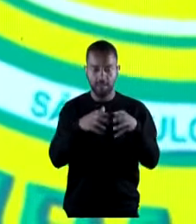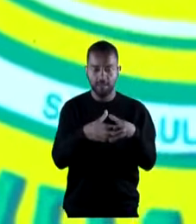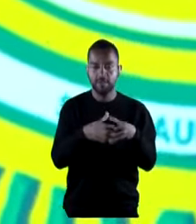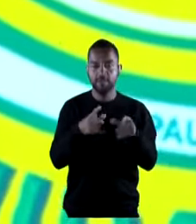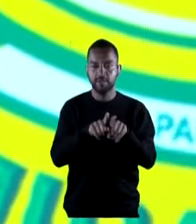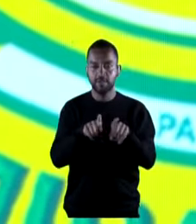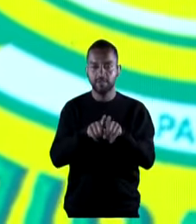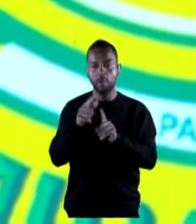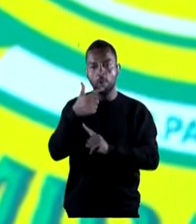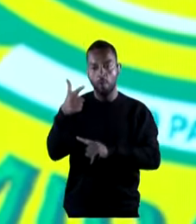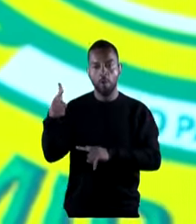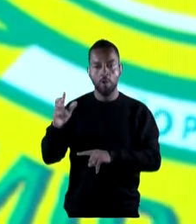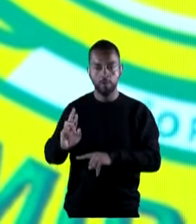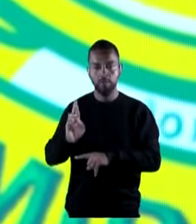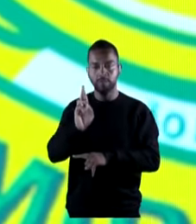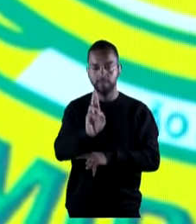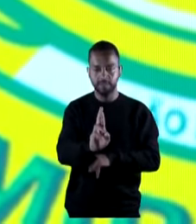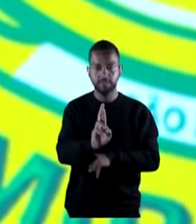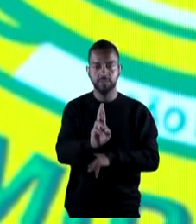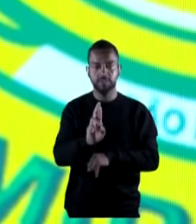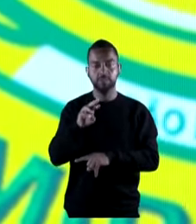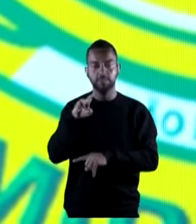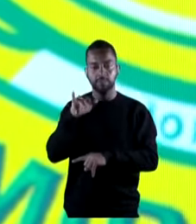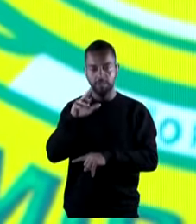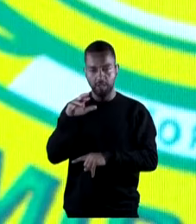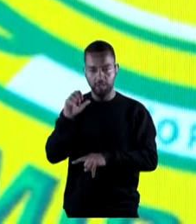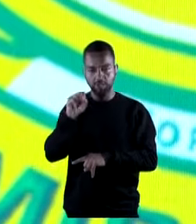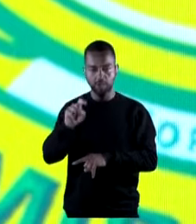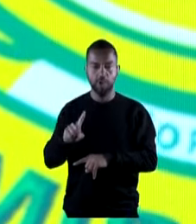temos os outros representantes do Mirassol vindo aqui à mesa.